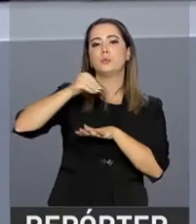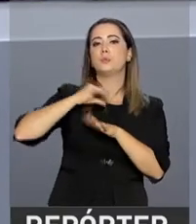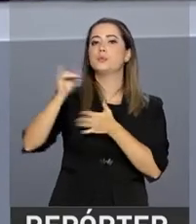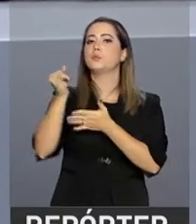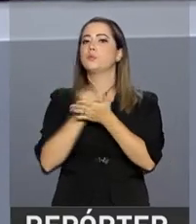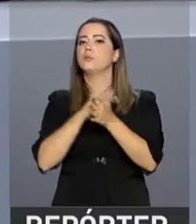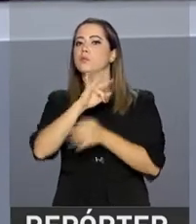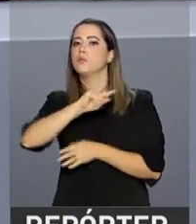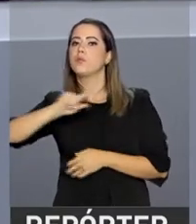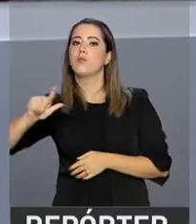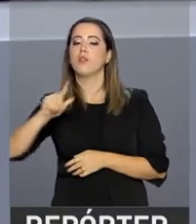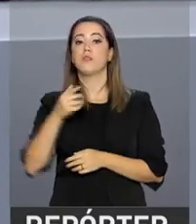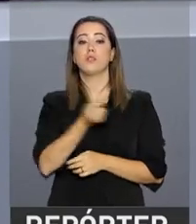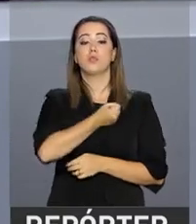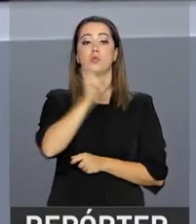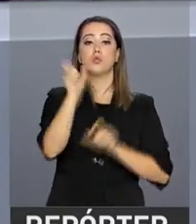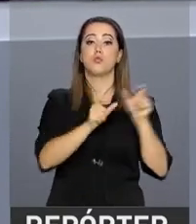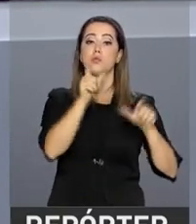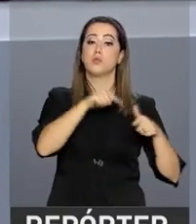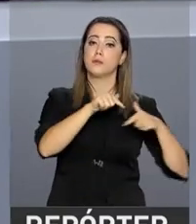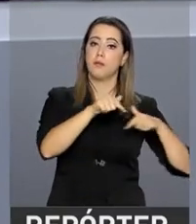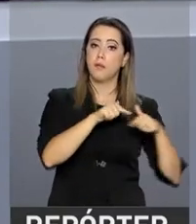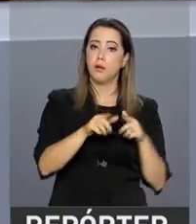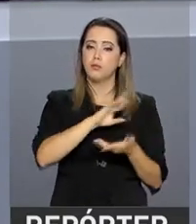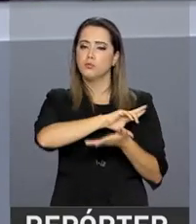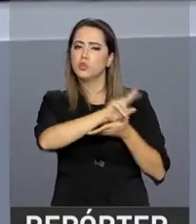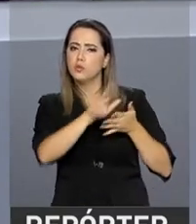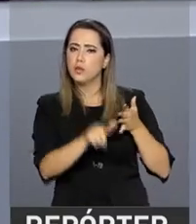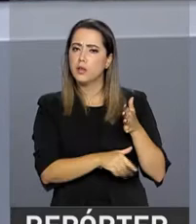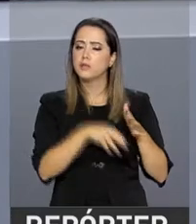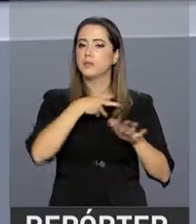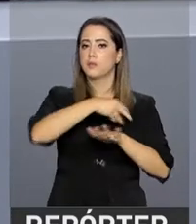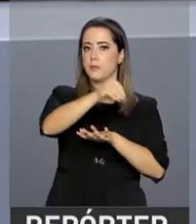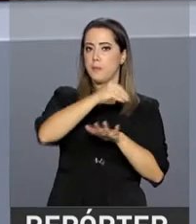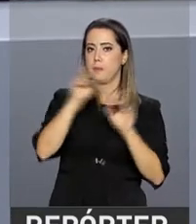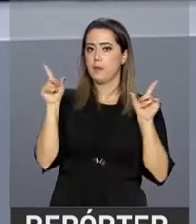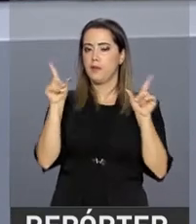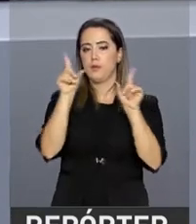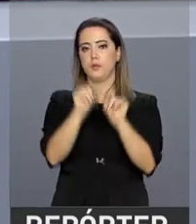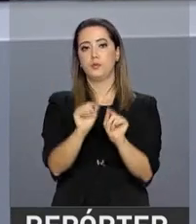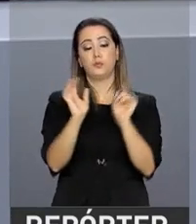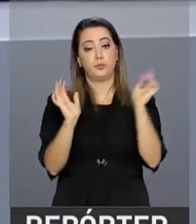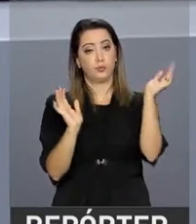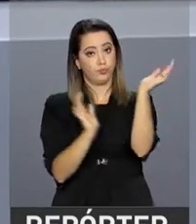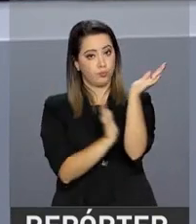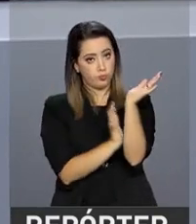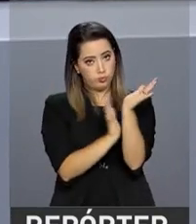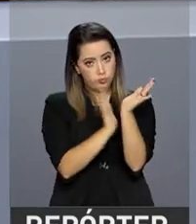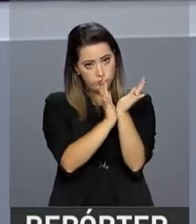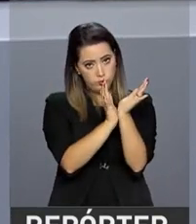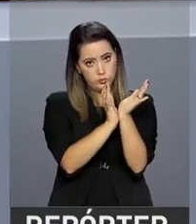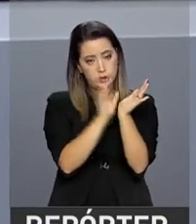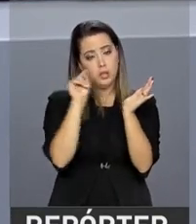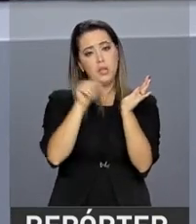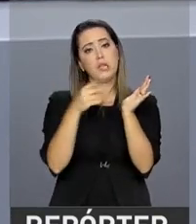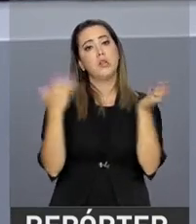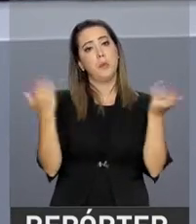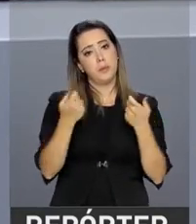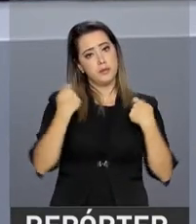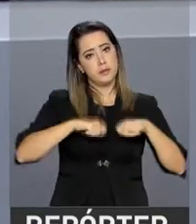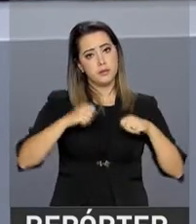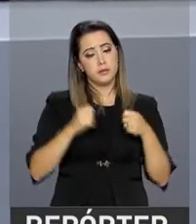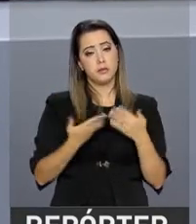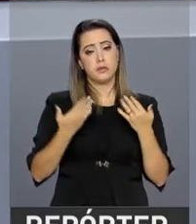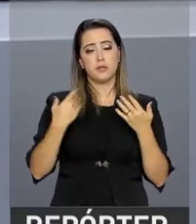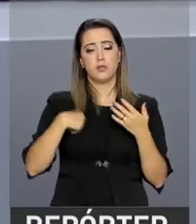fiscais número de funcionários entre outras a meta é reduzir a burocracia nesta fase a plataforma é obrigatória